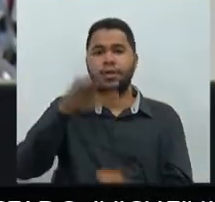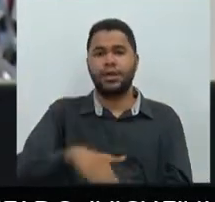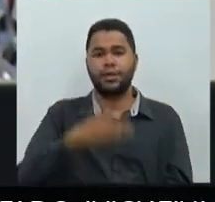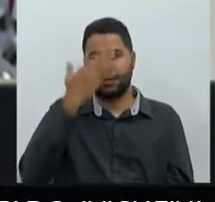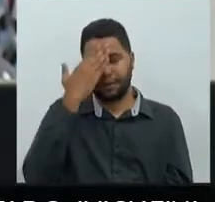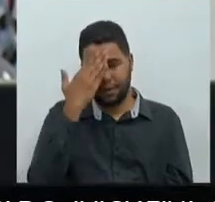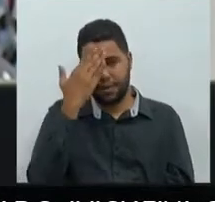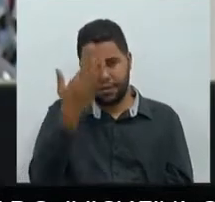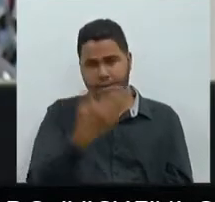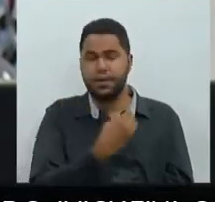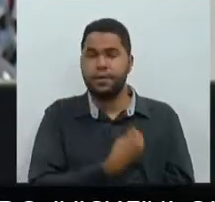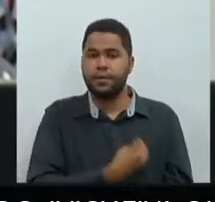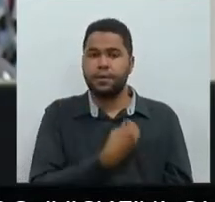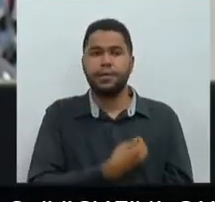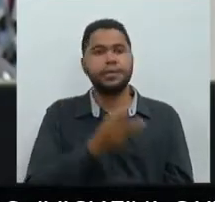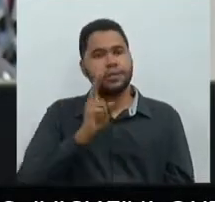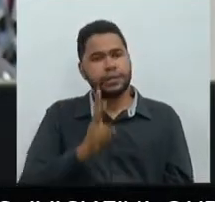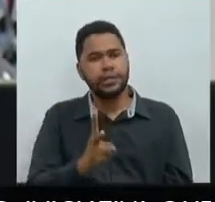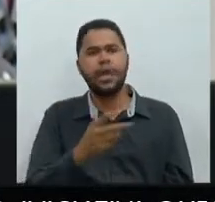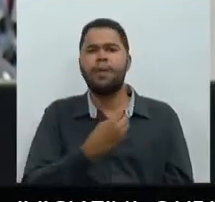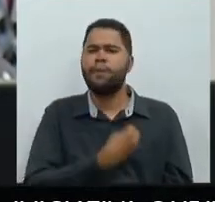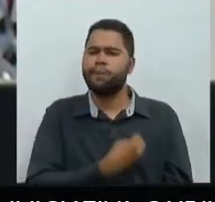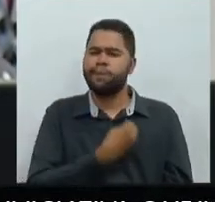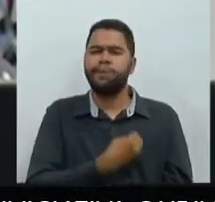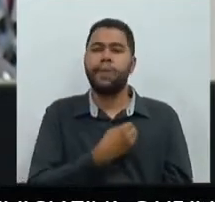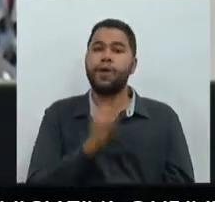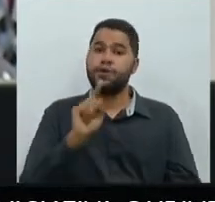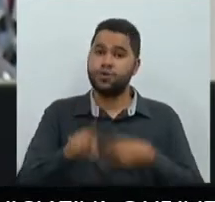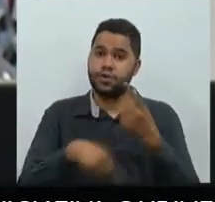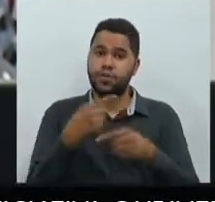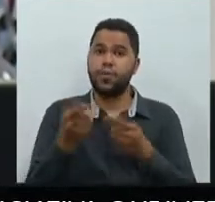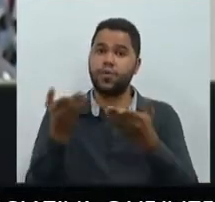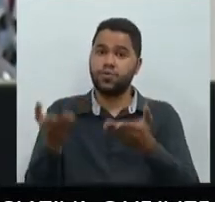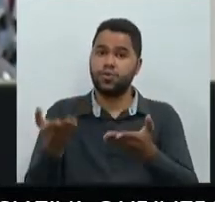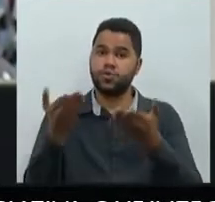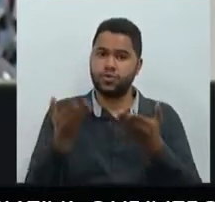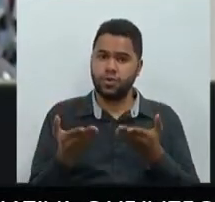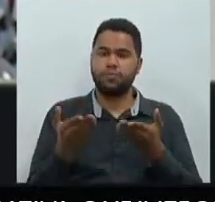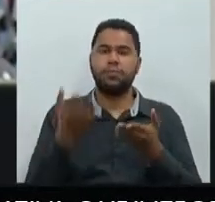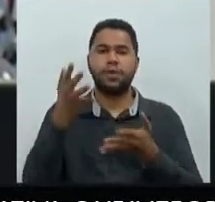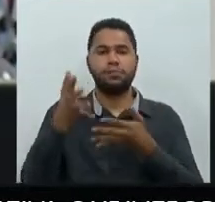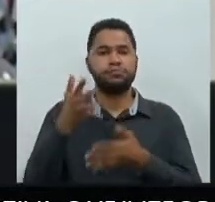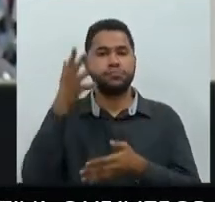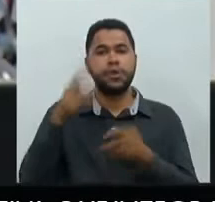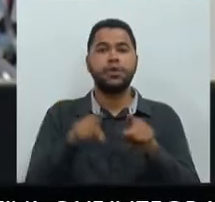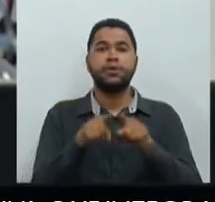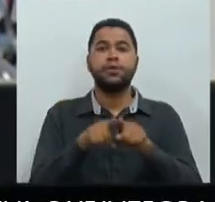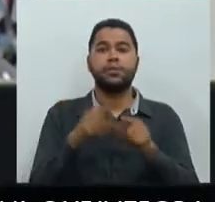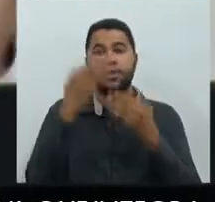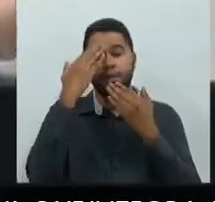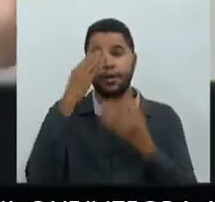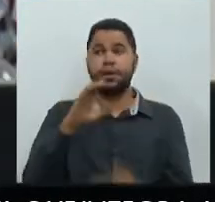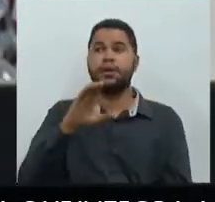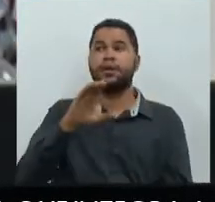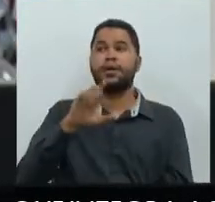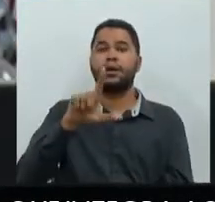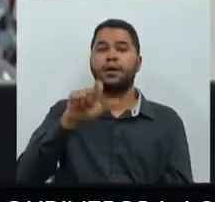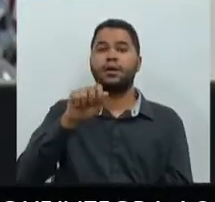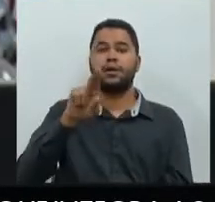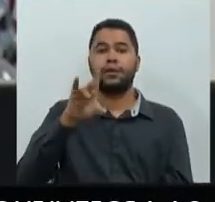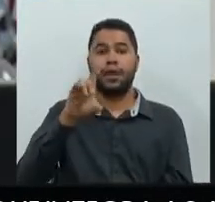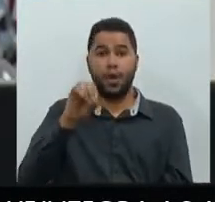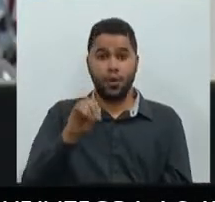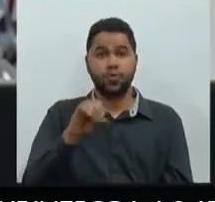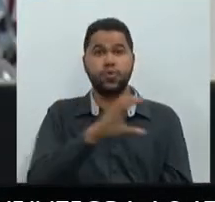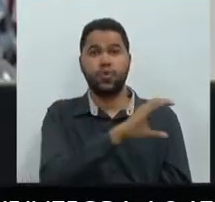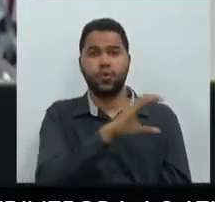obrigado pela sua presença, sempre muito participativa. Daqui a pouquinho também vou te chamar para a fala. Quero agradecer também o Cláudio Oliveira, nosso